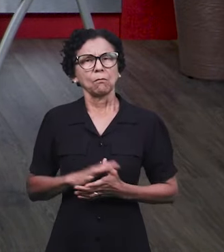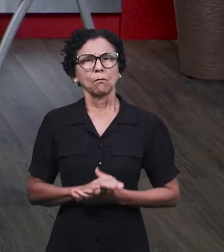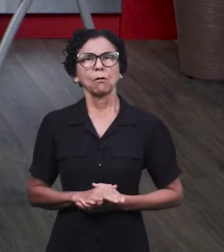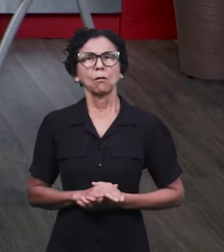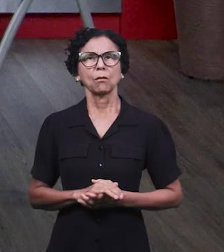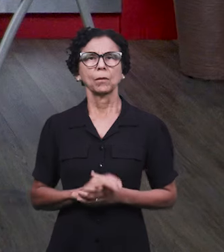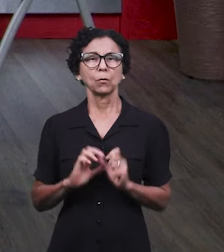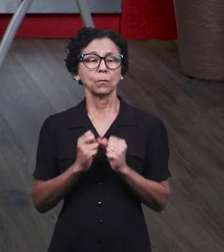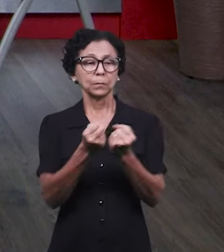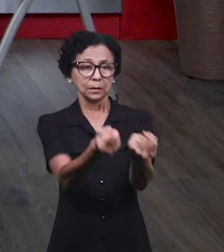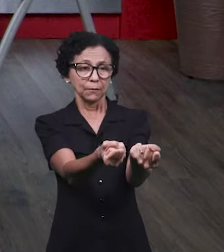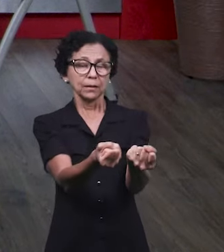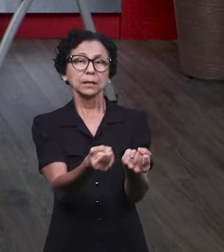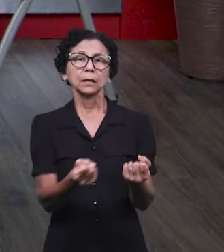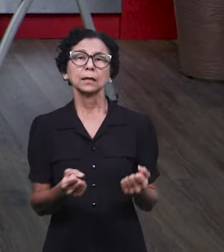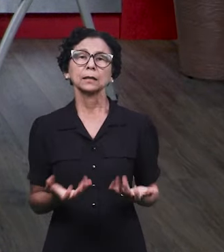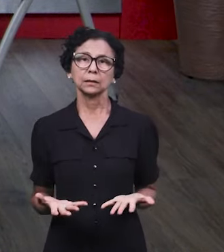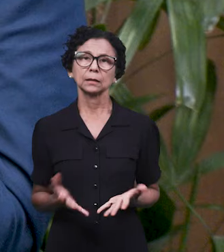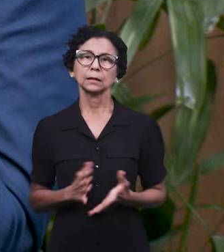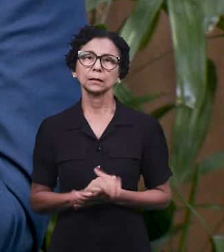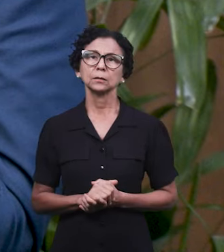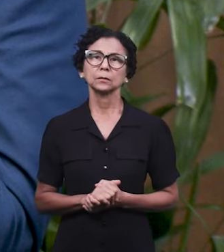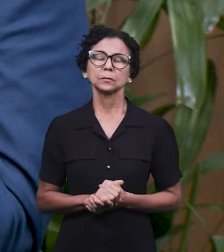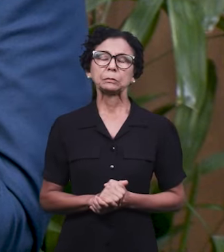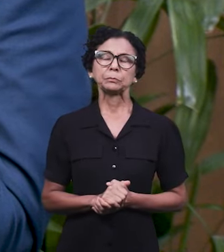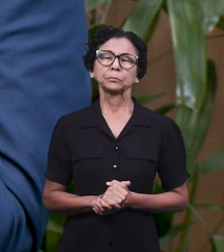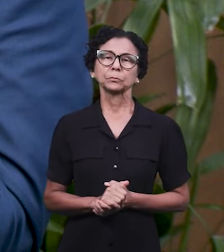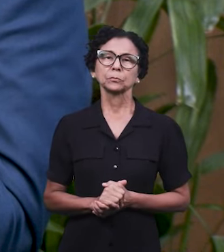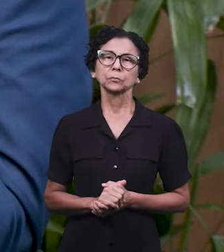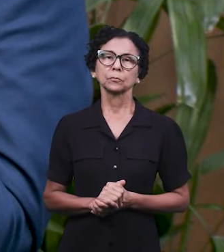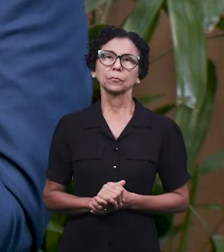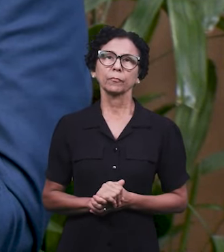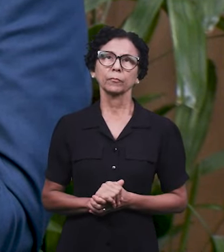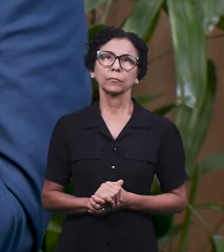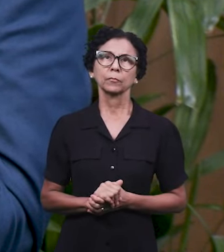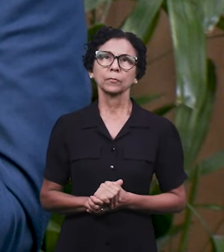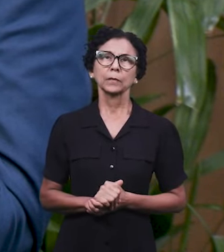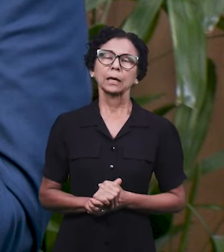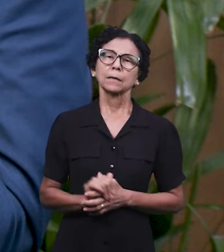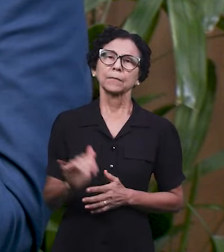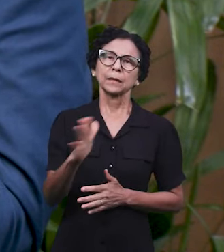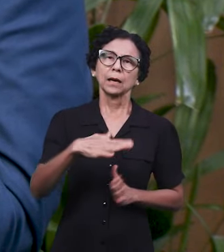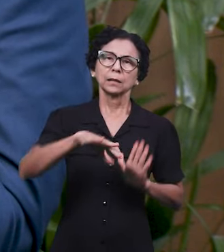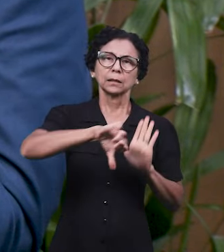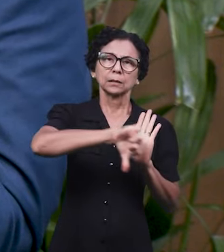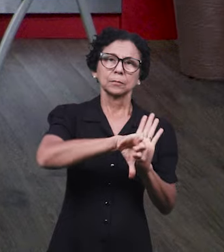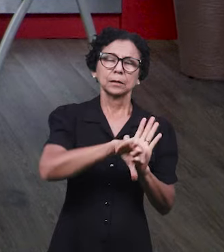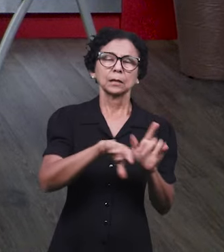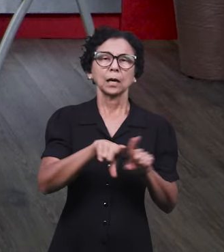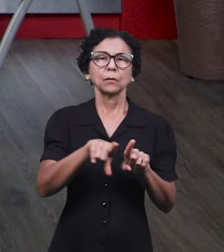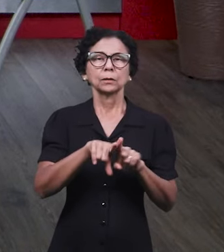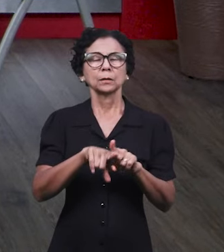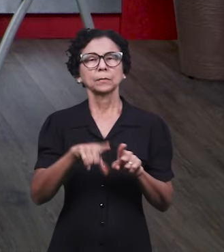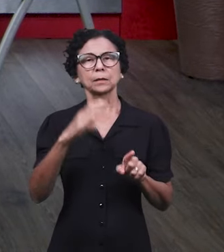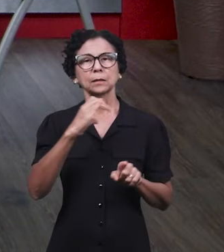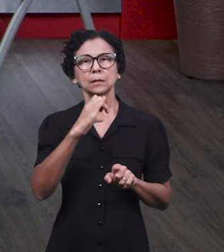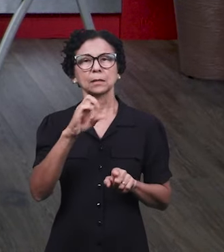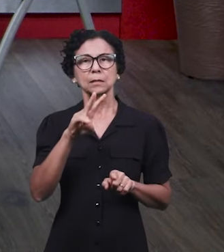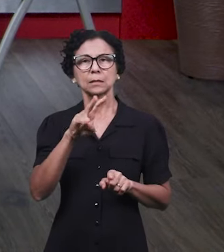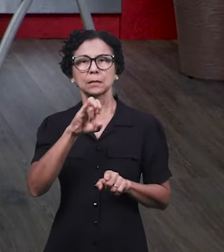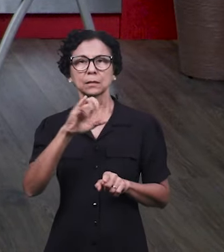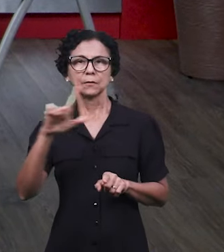não ela não tem apenas o direito de demandar né na na Seara criminal mas também na na na Esfera civil né sim eh